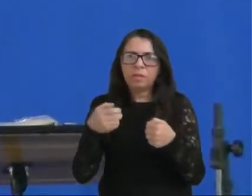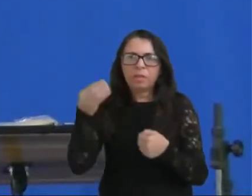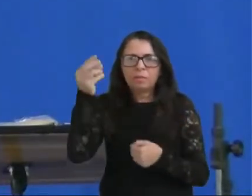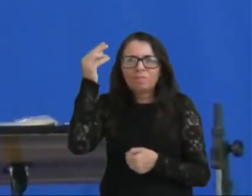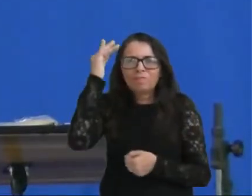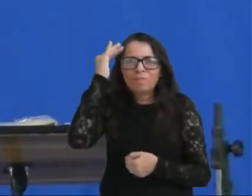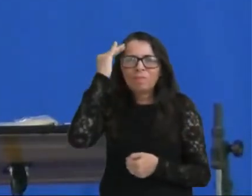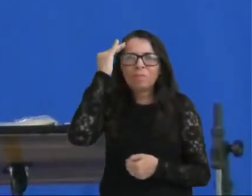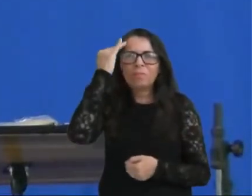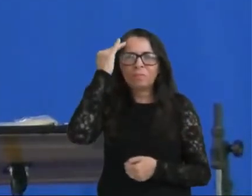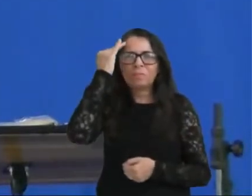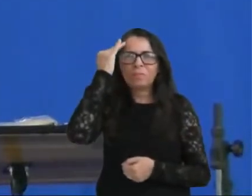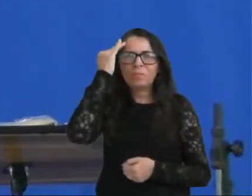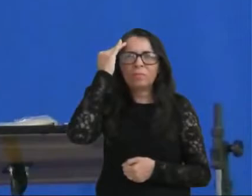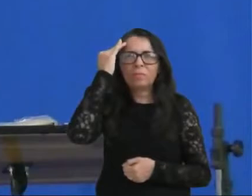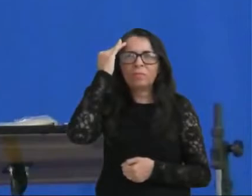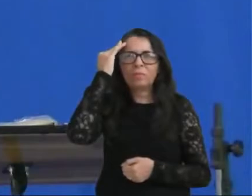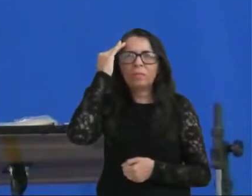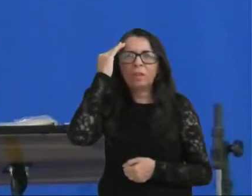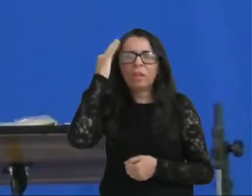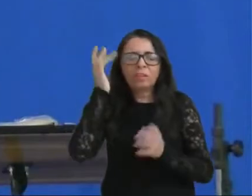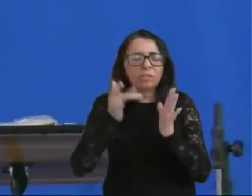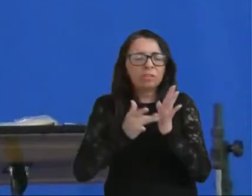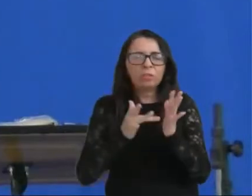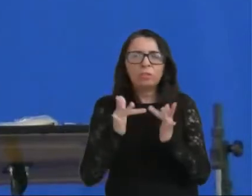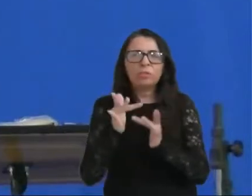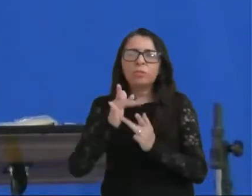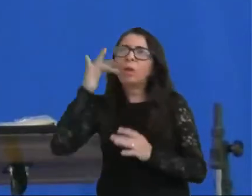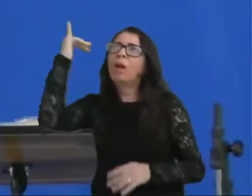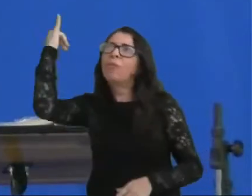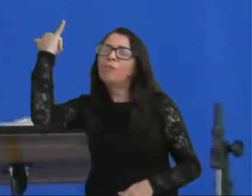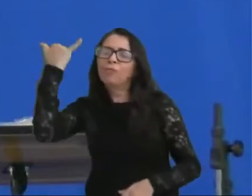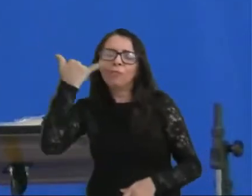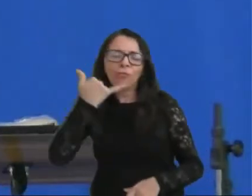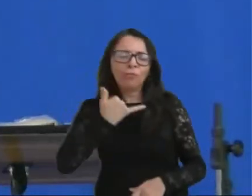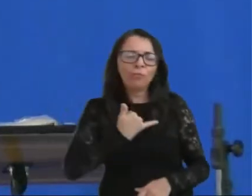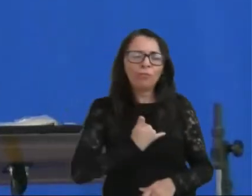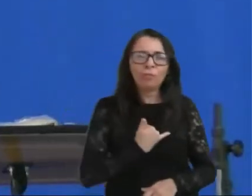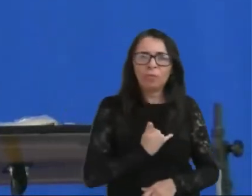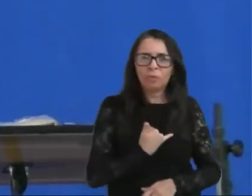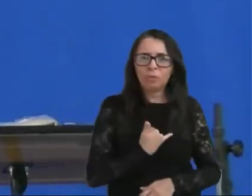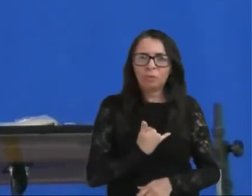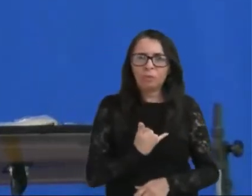capítulo 2, versos de 1 ao 7.